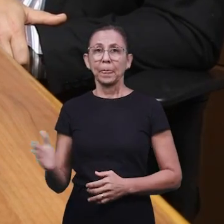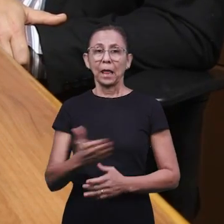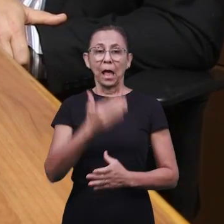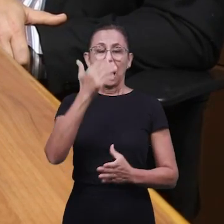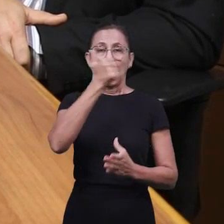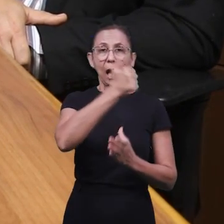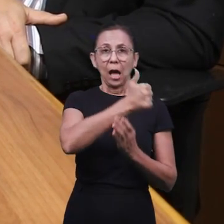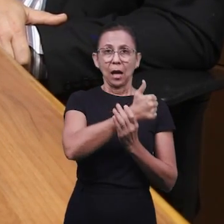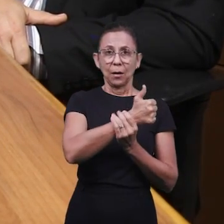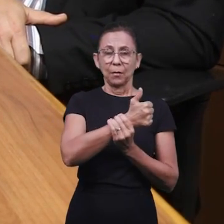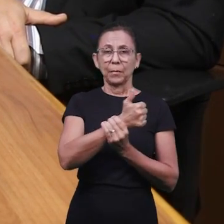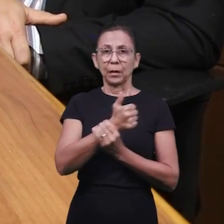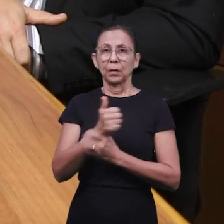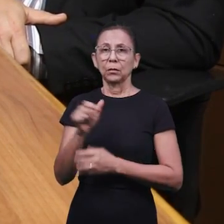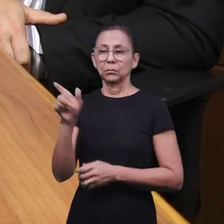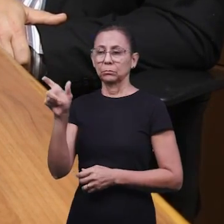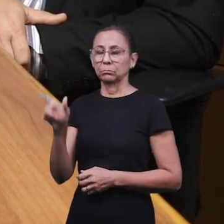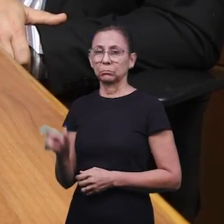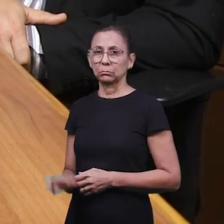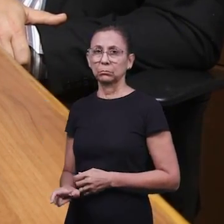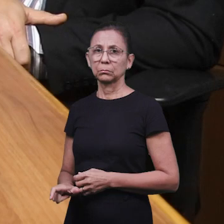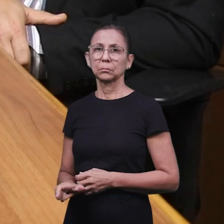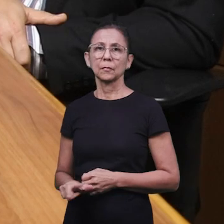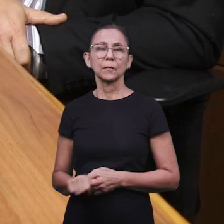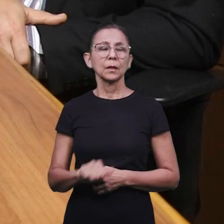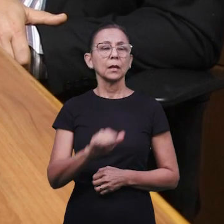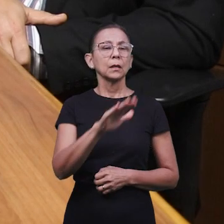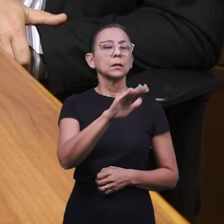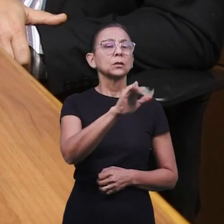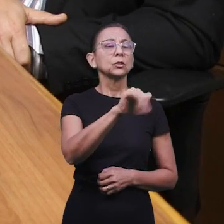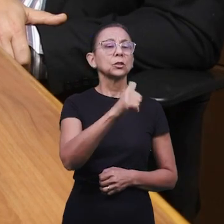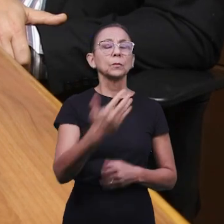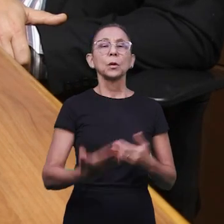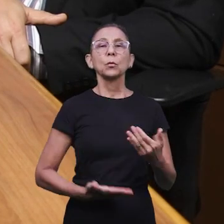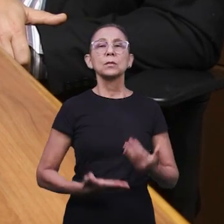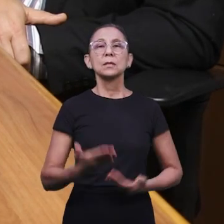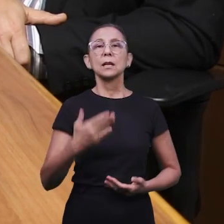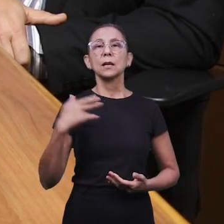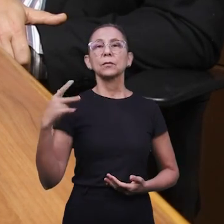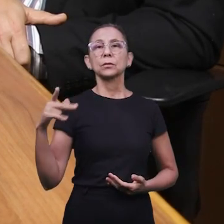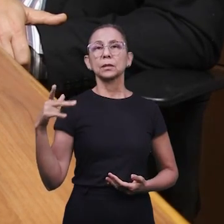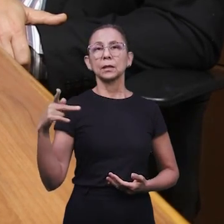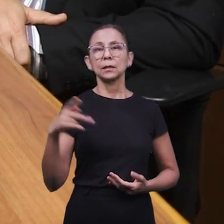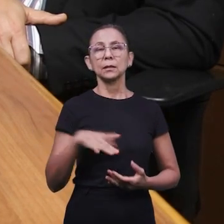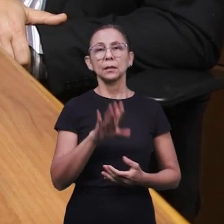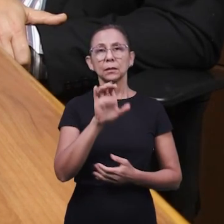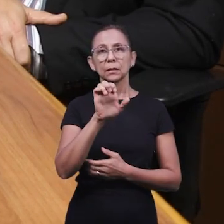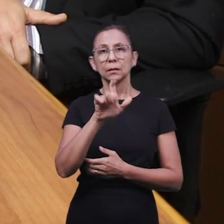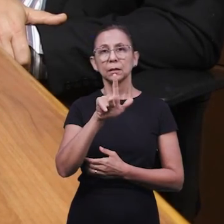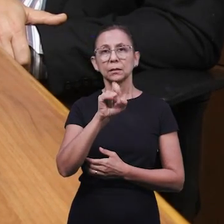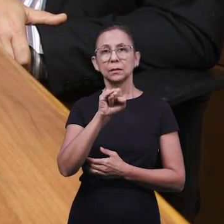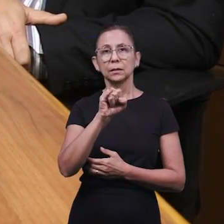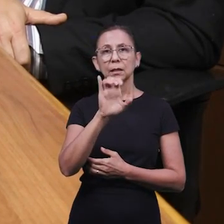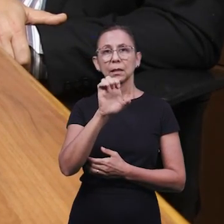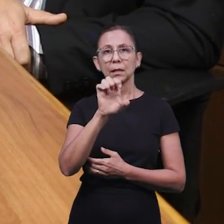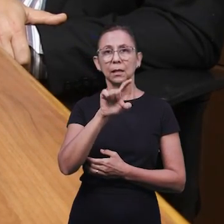mais responsável dele, né? O responsável por tudo, e ele envia Eliezer para buscar uma